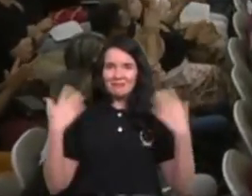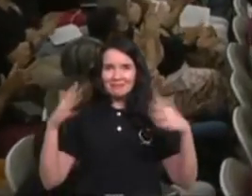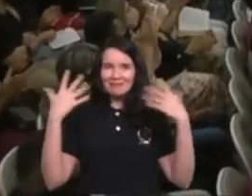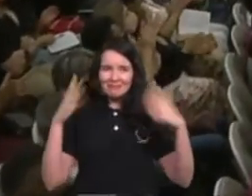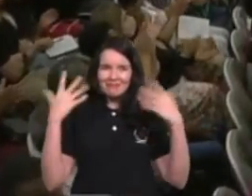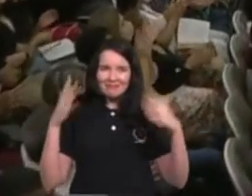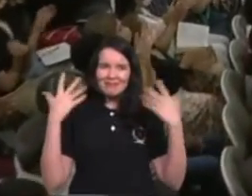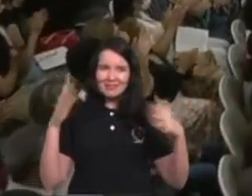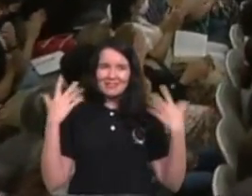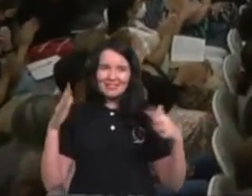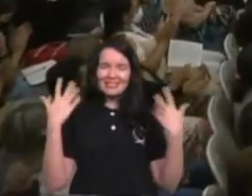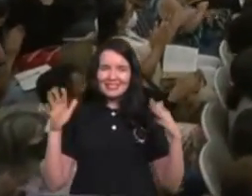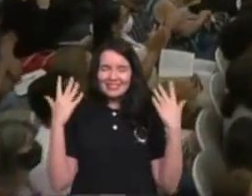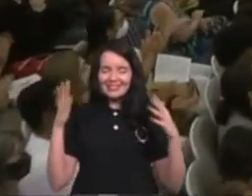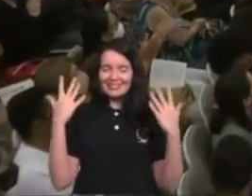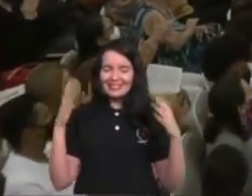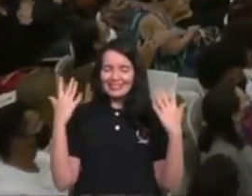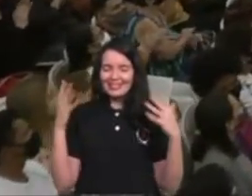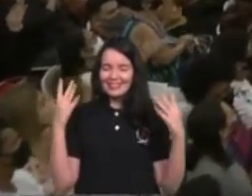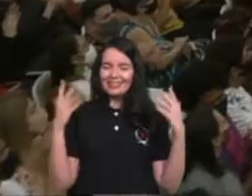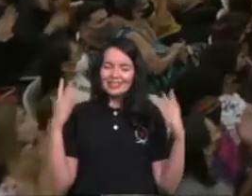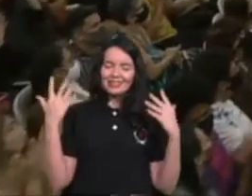E aí